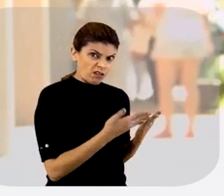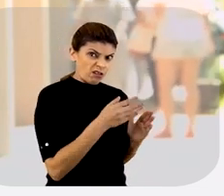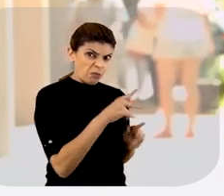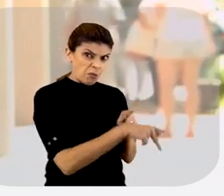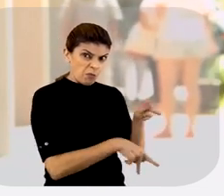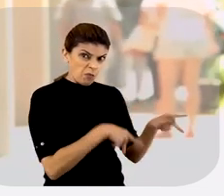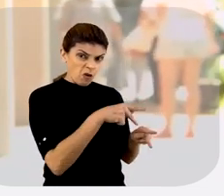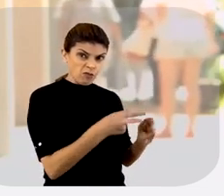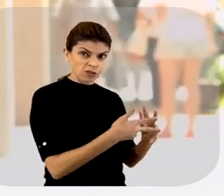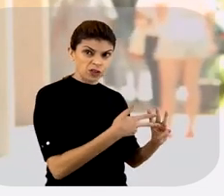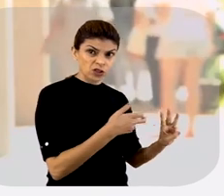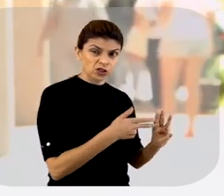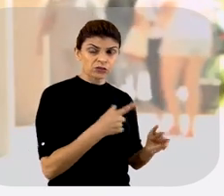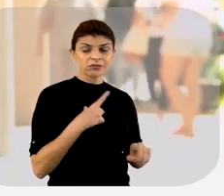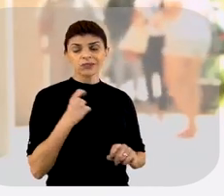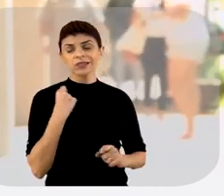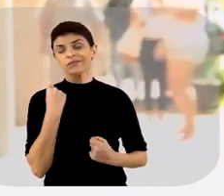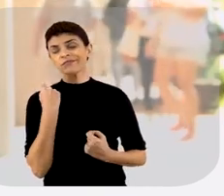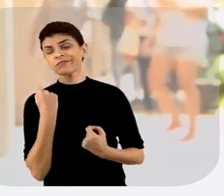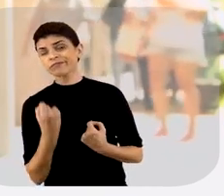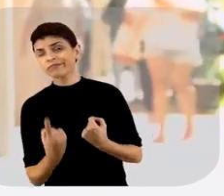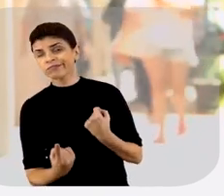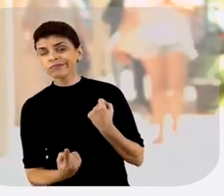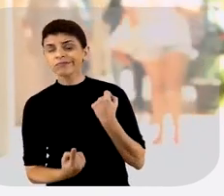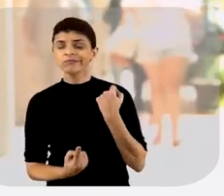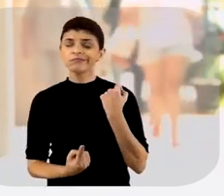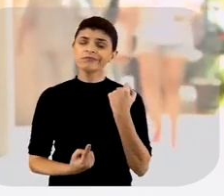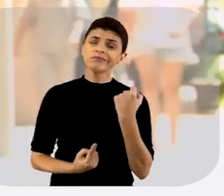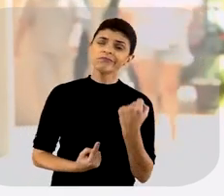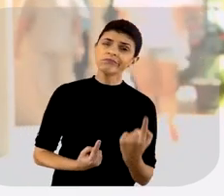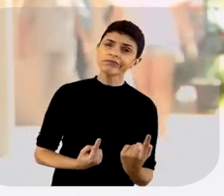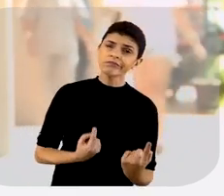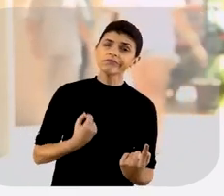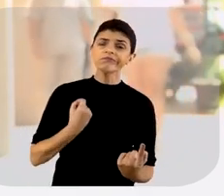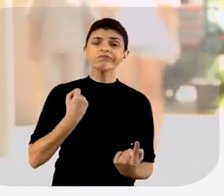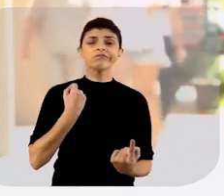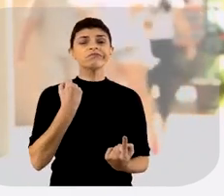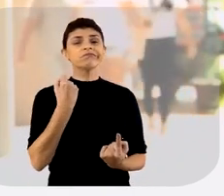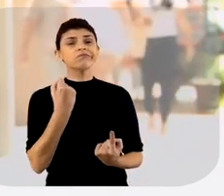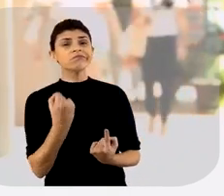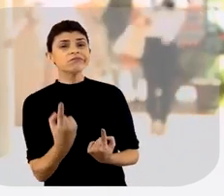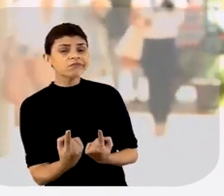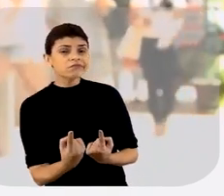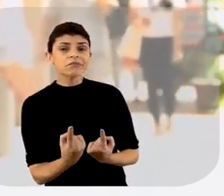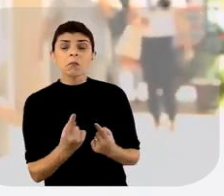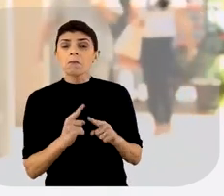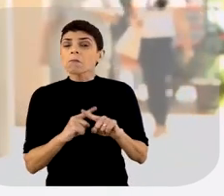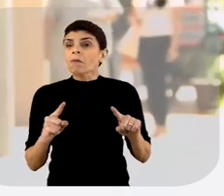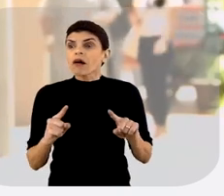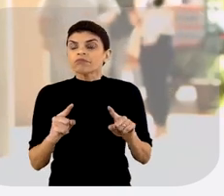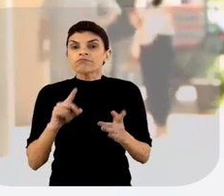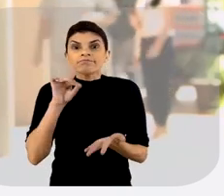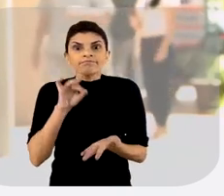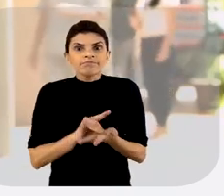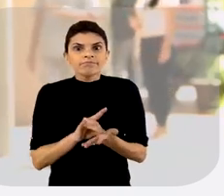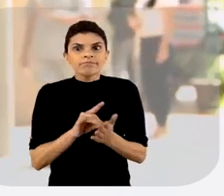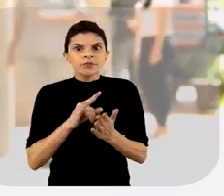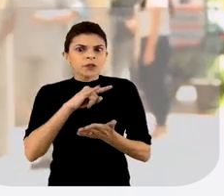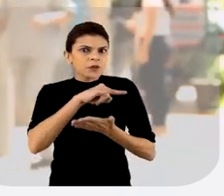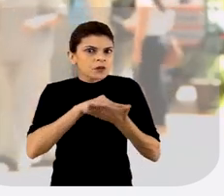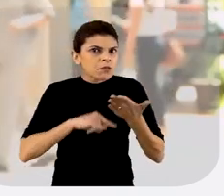eram ações esporádicas, ações muito pontuais e